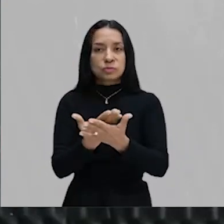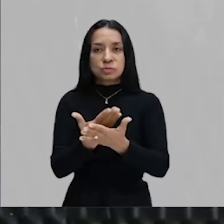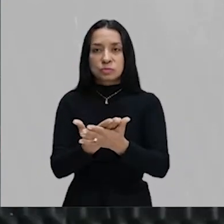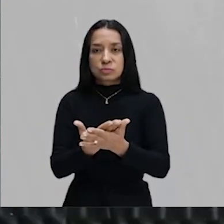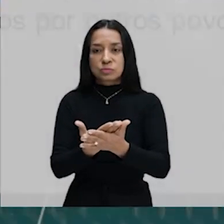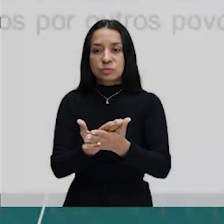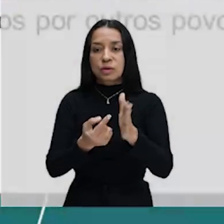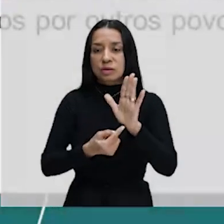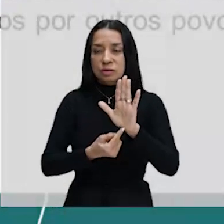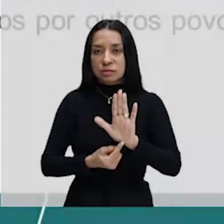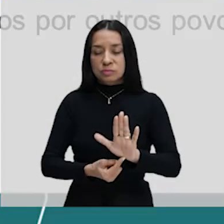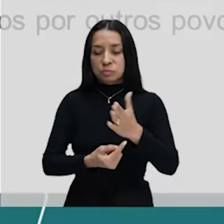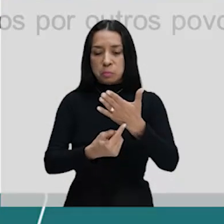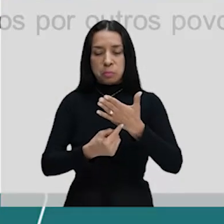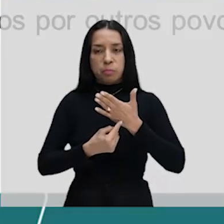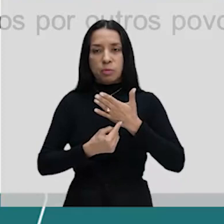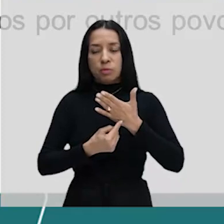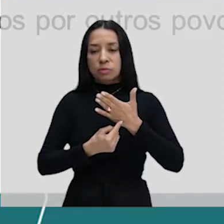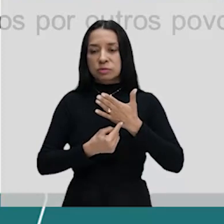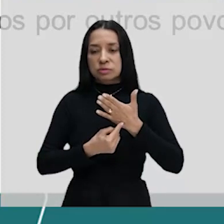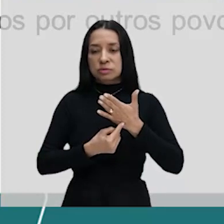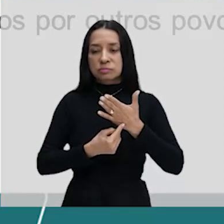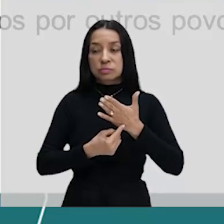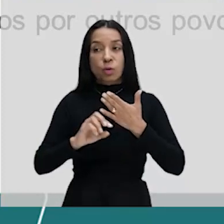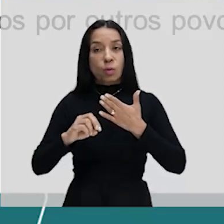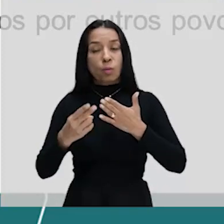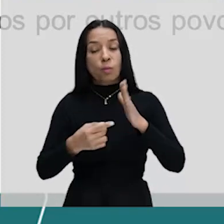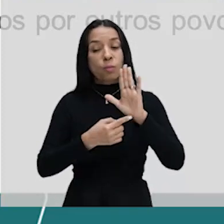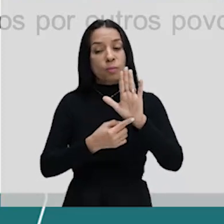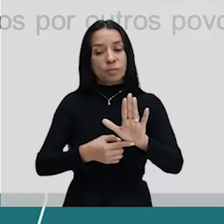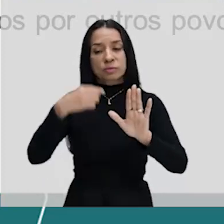mostrar, ou vai mostrar para a história